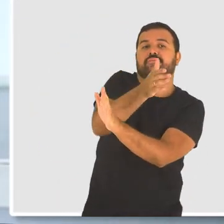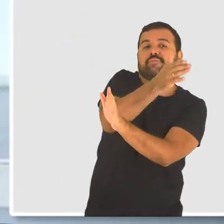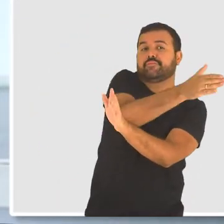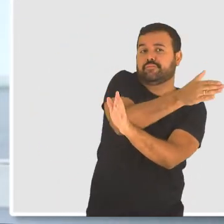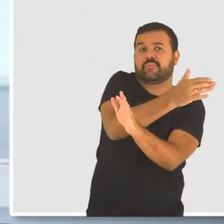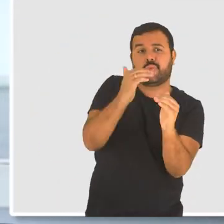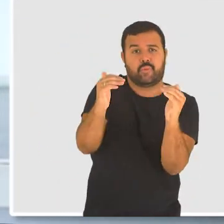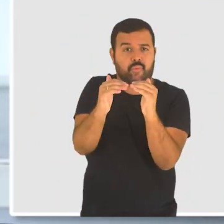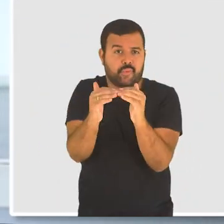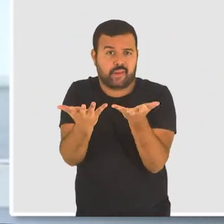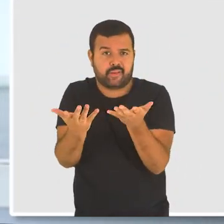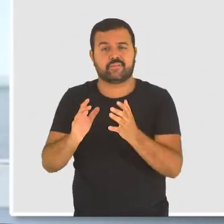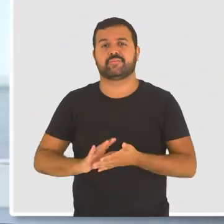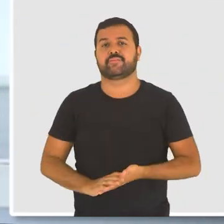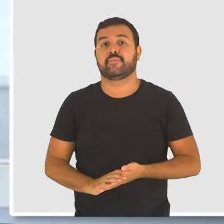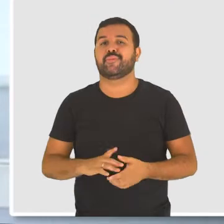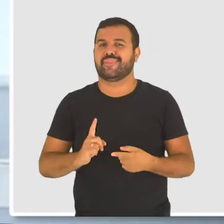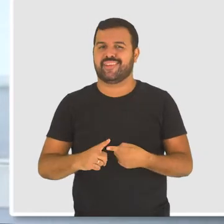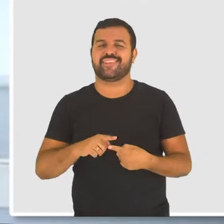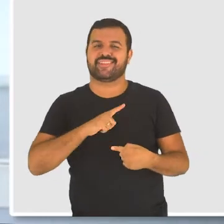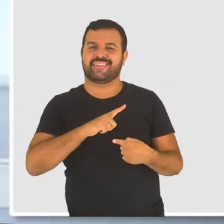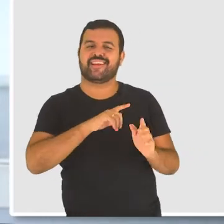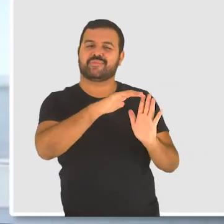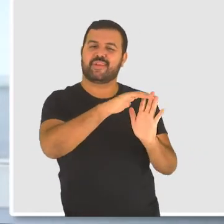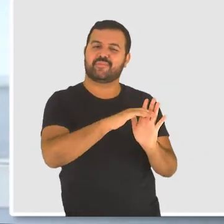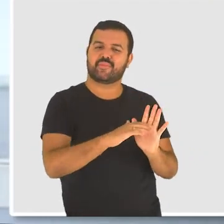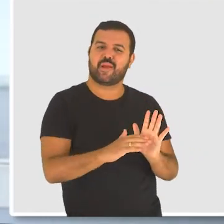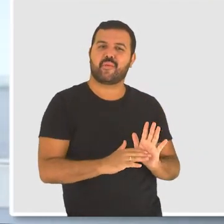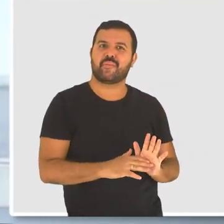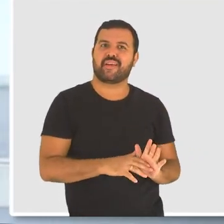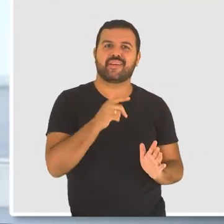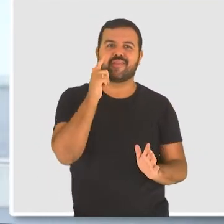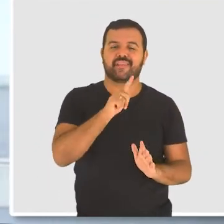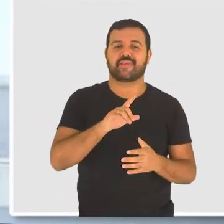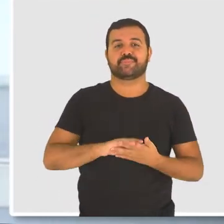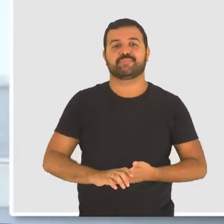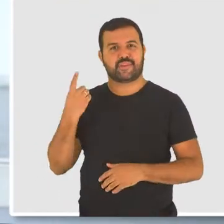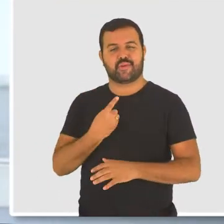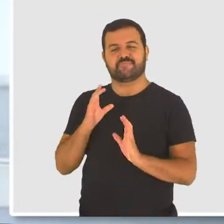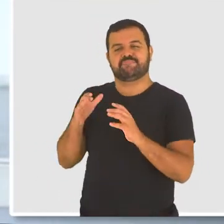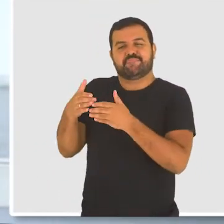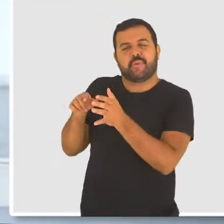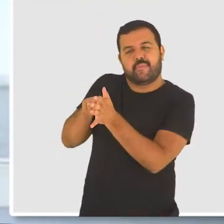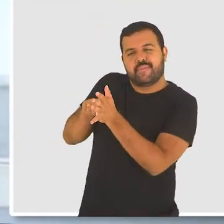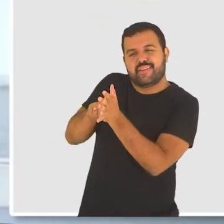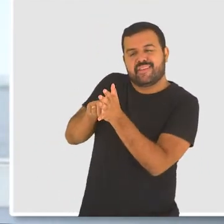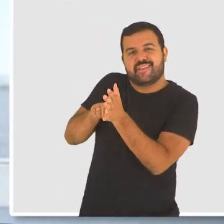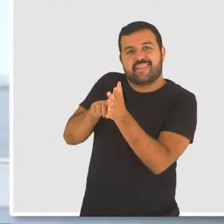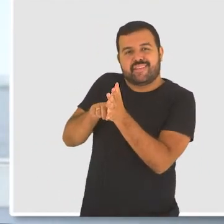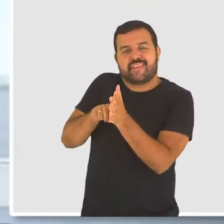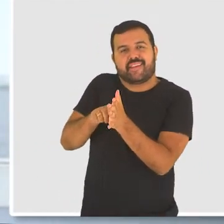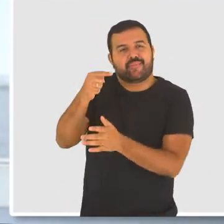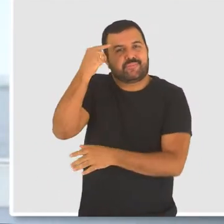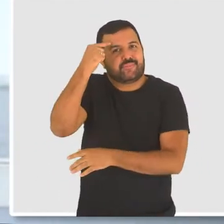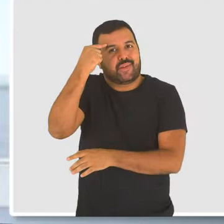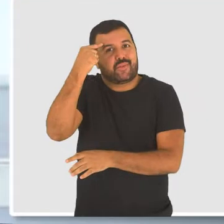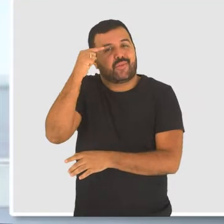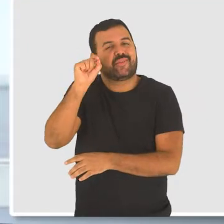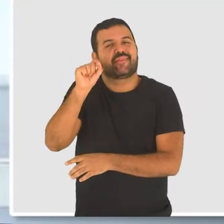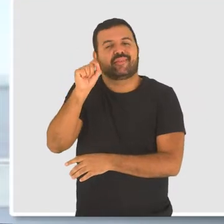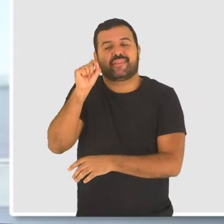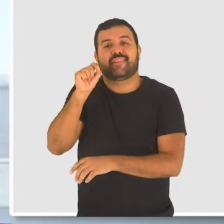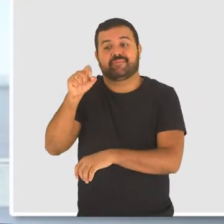executou, com que ele seguiu, os caminhos que ele seguiu, né? Nós subdividimos a parte de execução